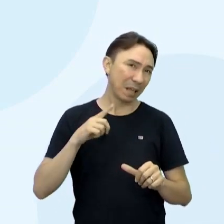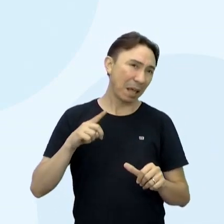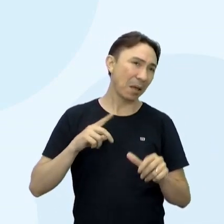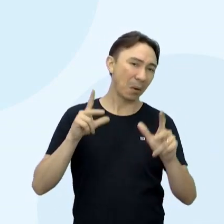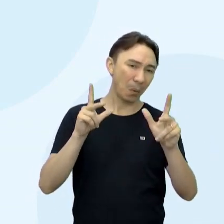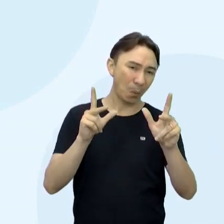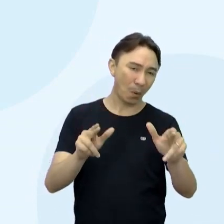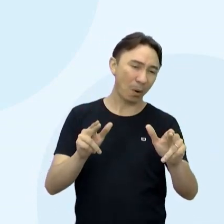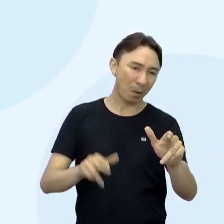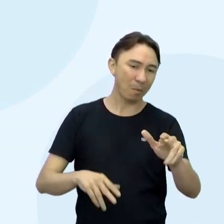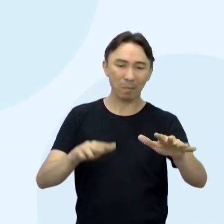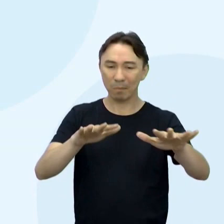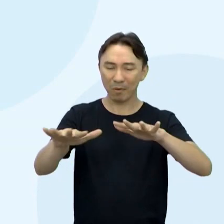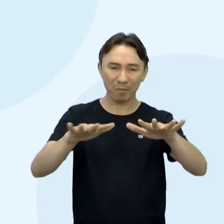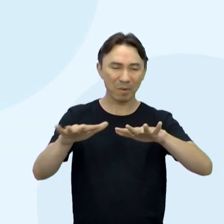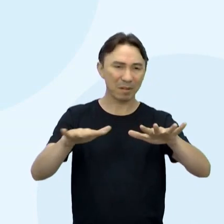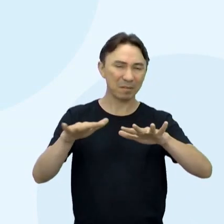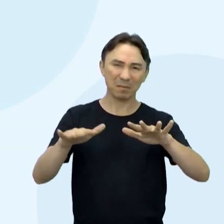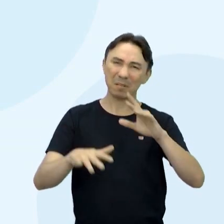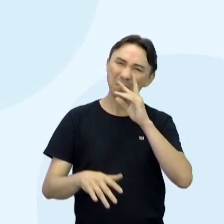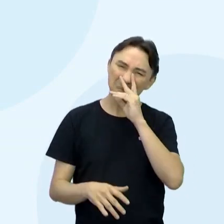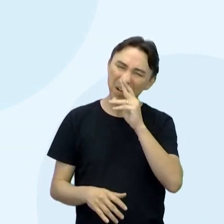estivessem dançando.